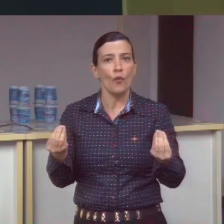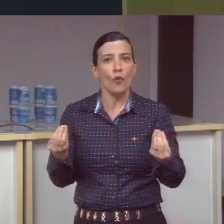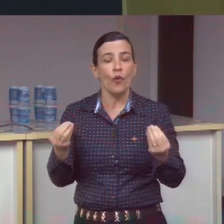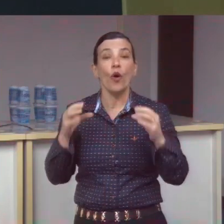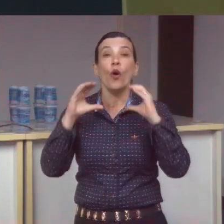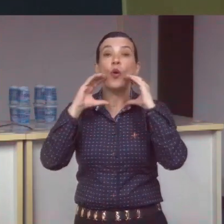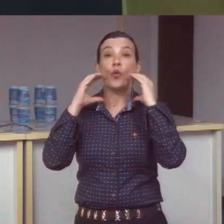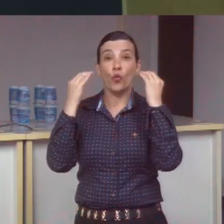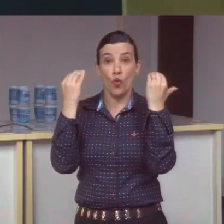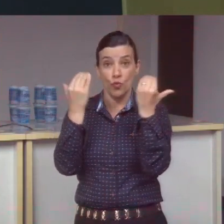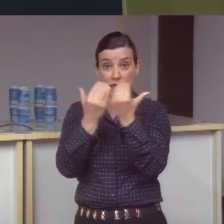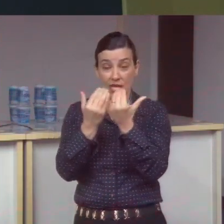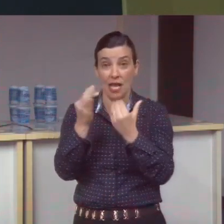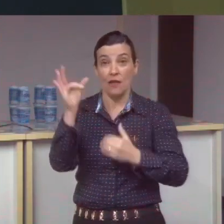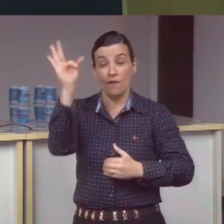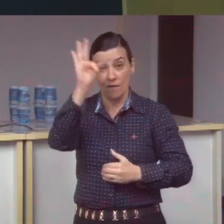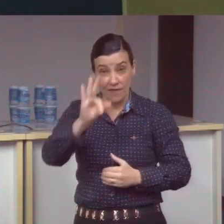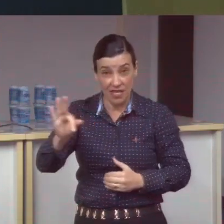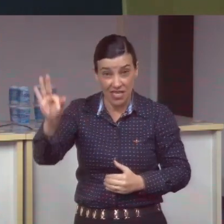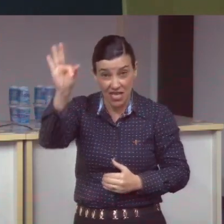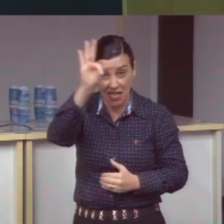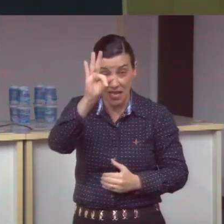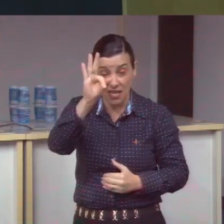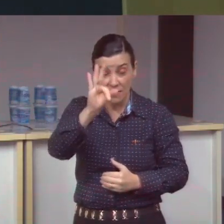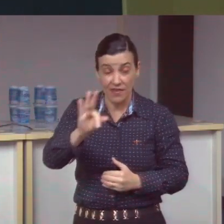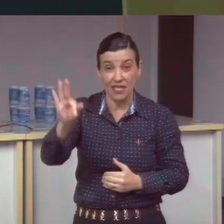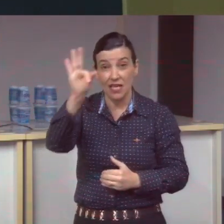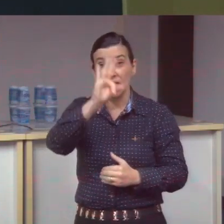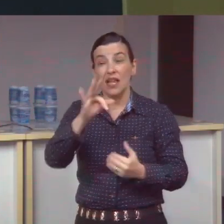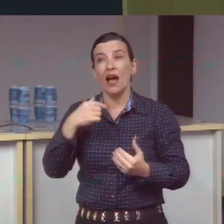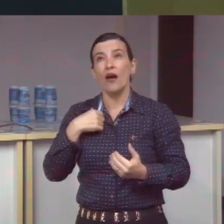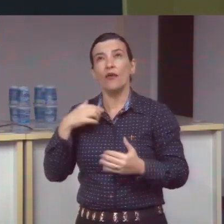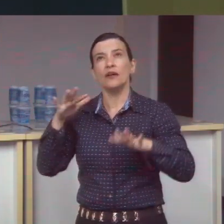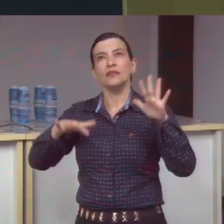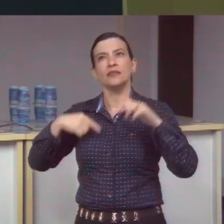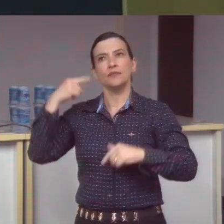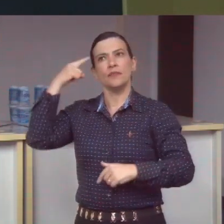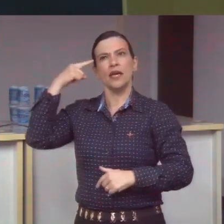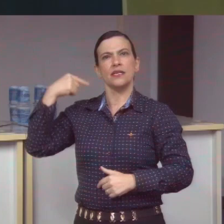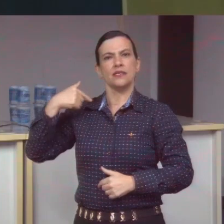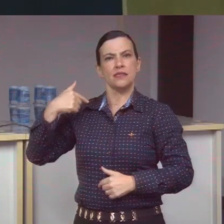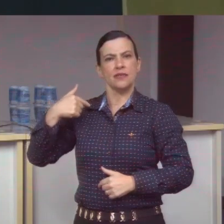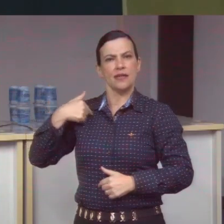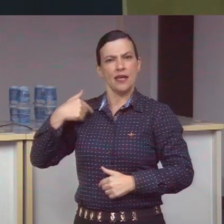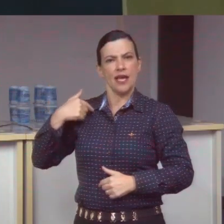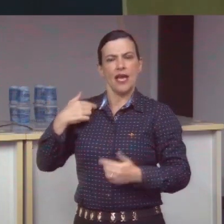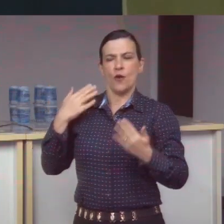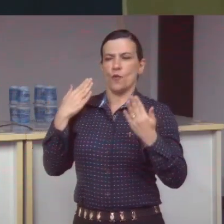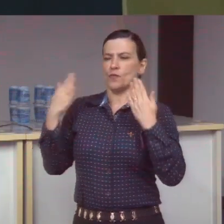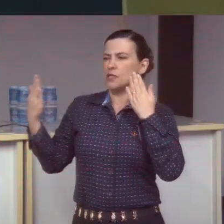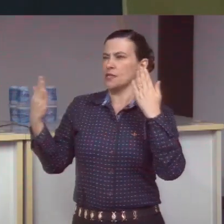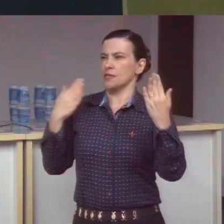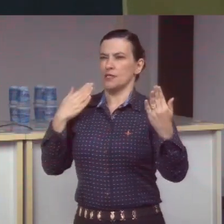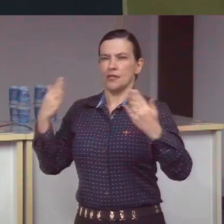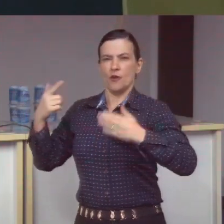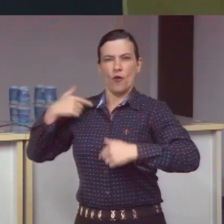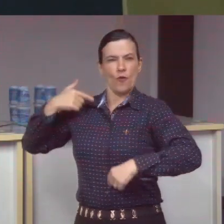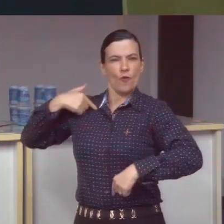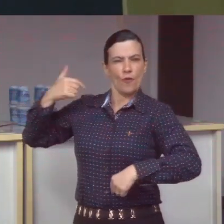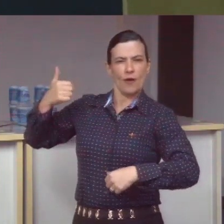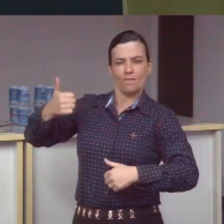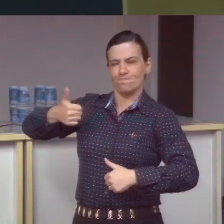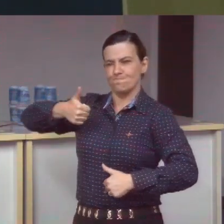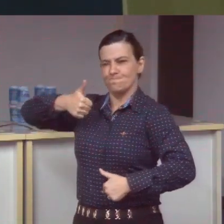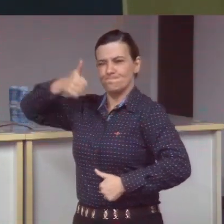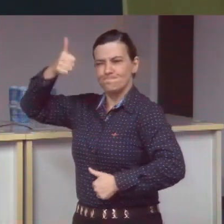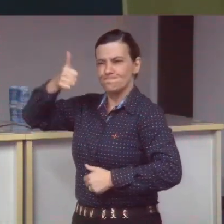uma postura heróica, fantasiosa, que o psicólogo é o máximo, porque ele vai lá,